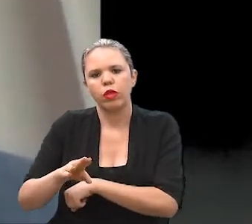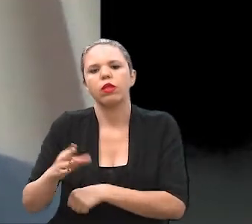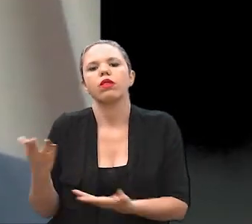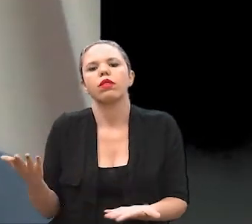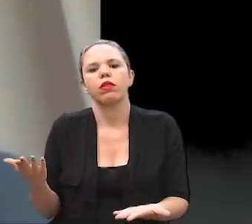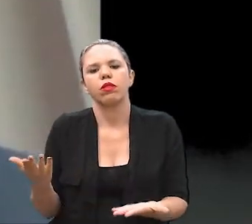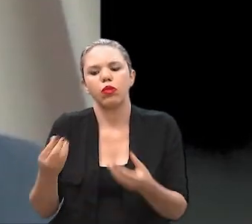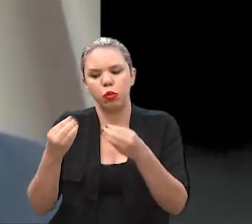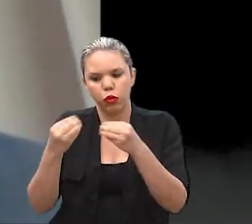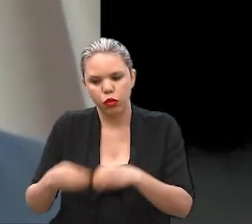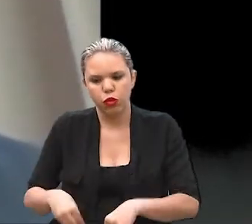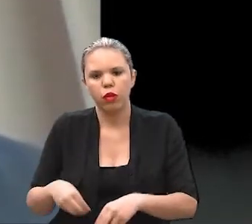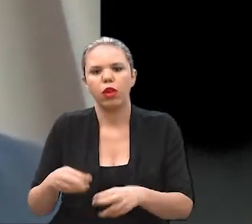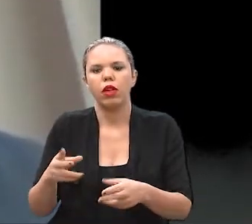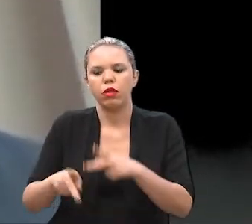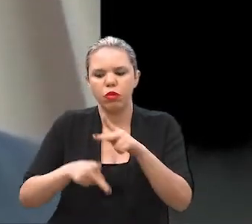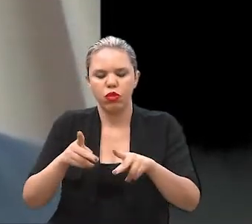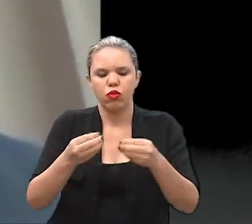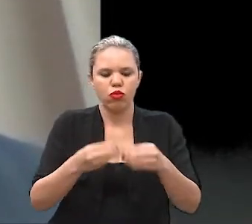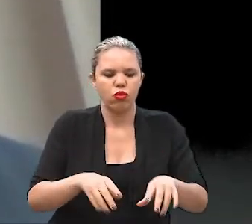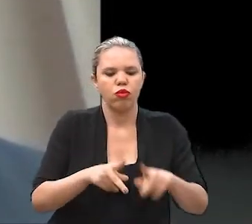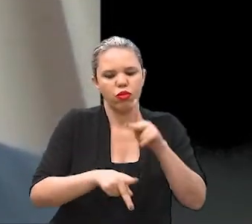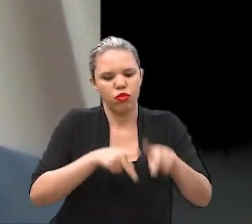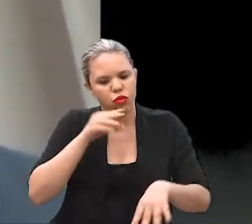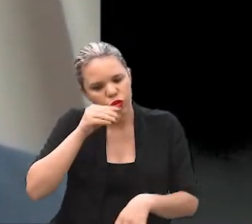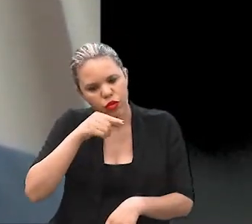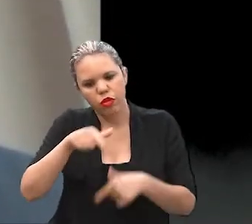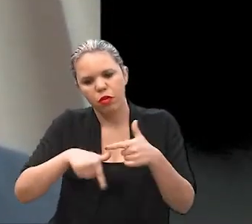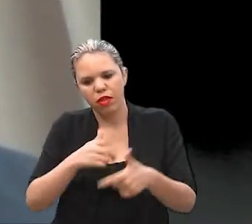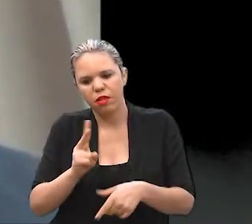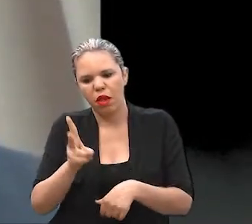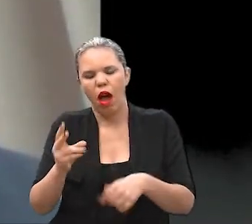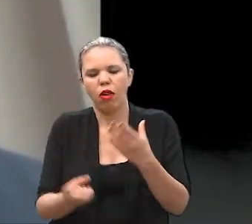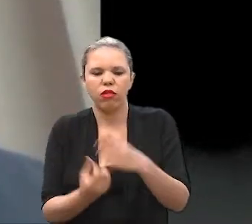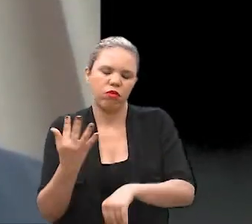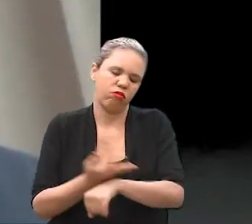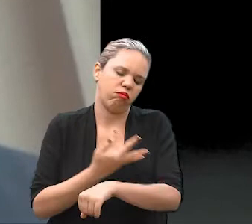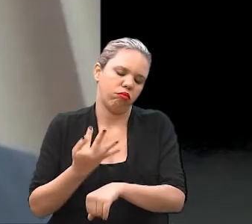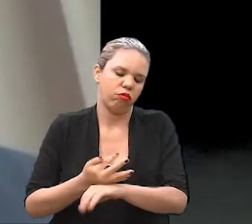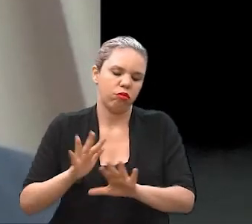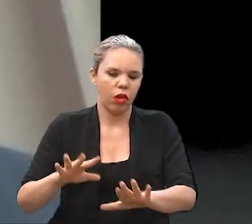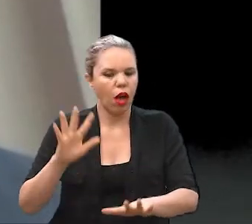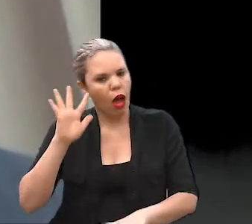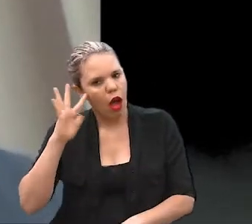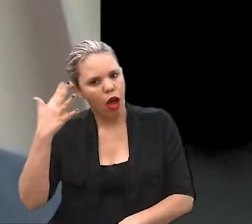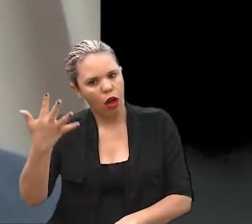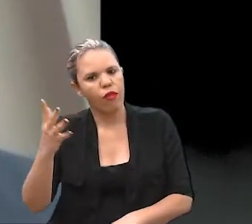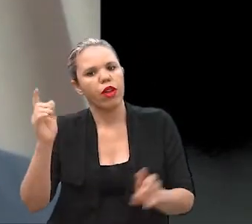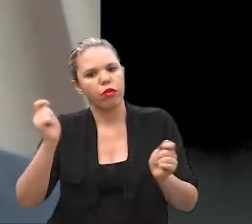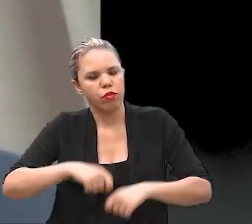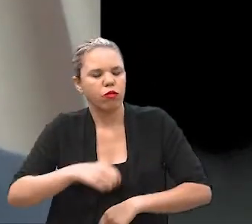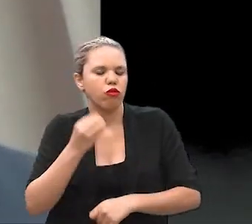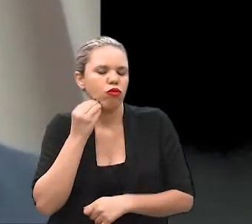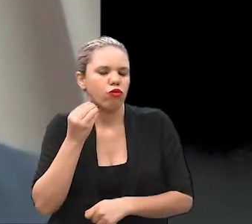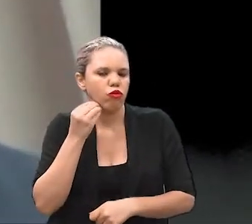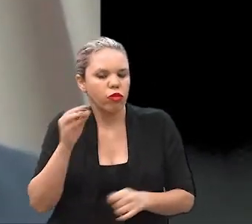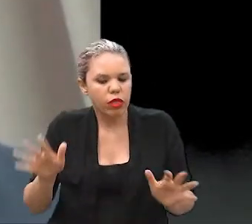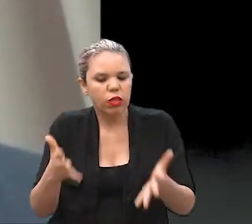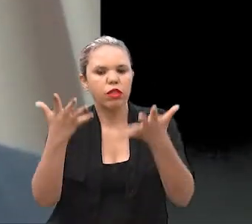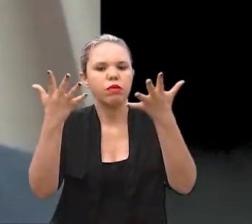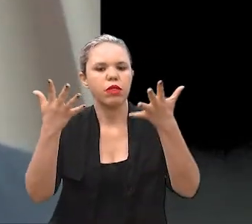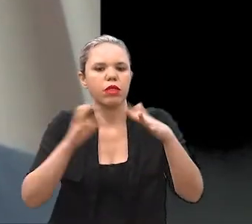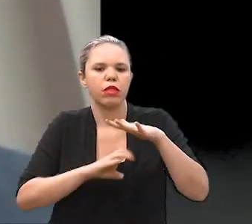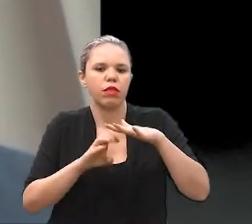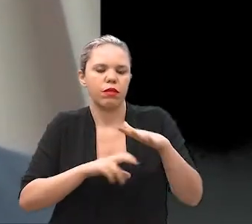os trabalhadores, que é o que sempre acontece no momento de crise. Então, a gente resolveu criar essa possibilidade para